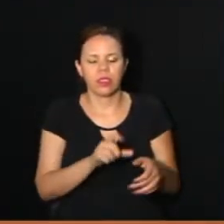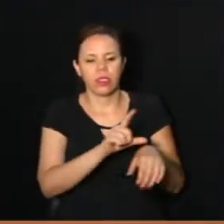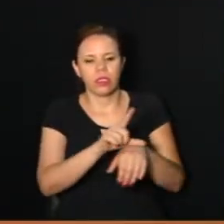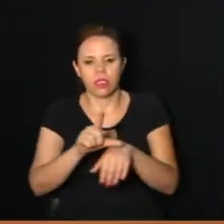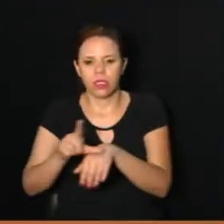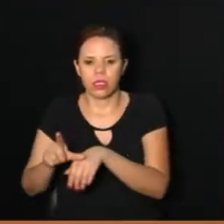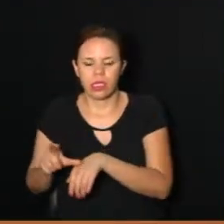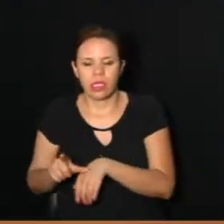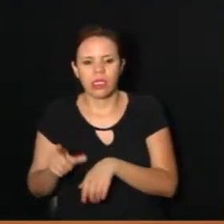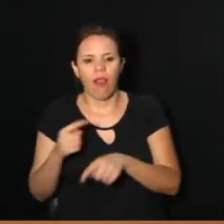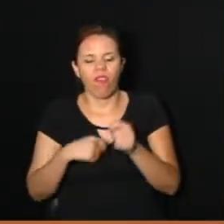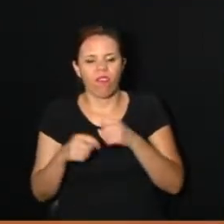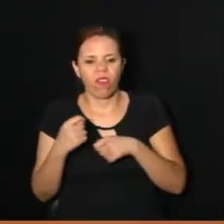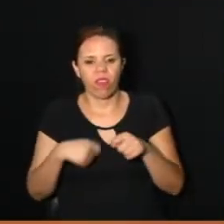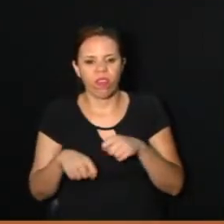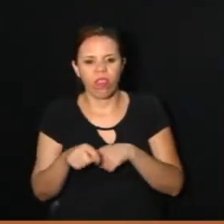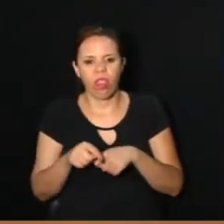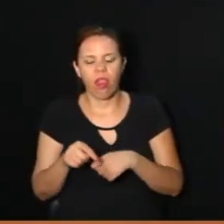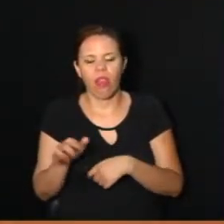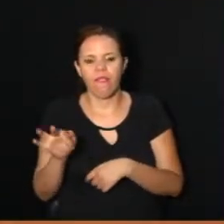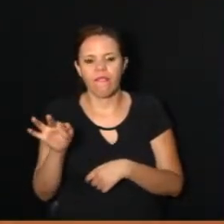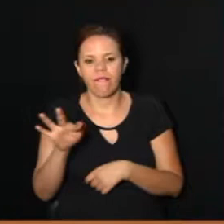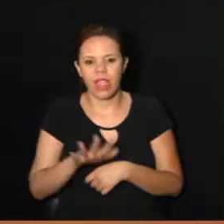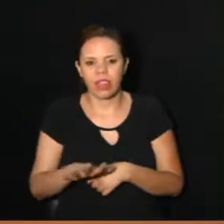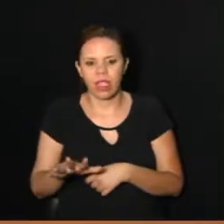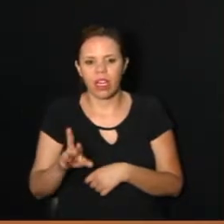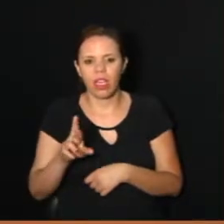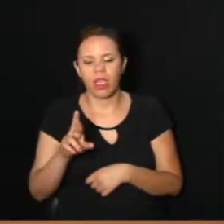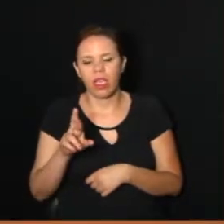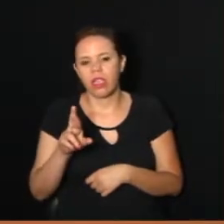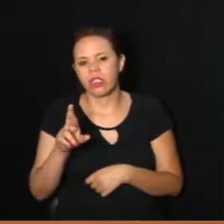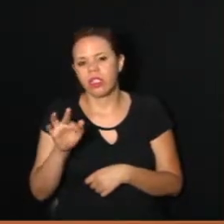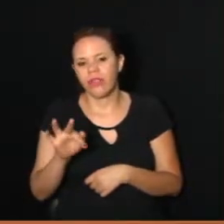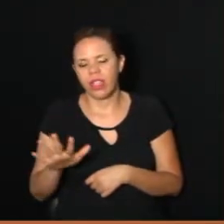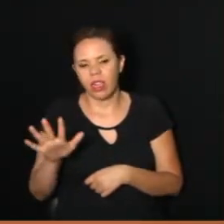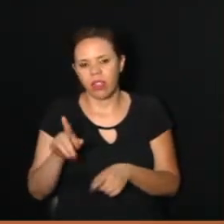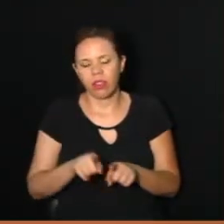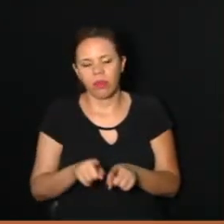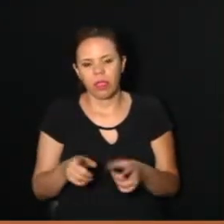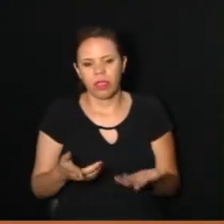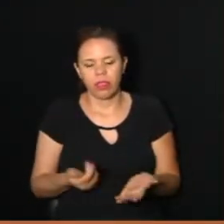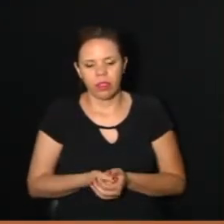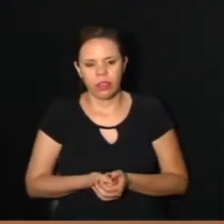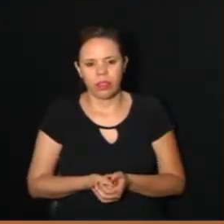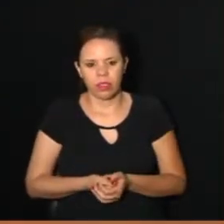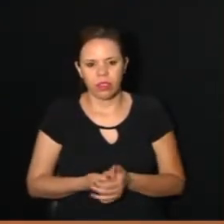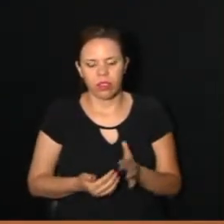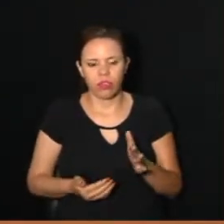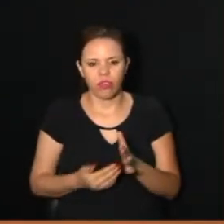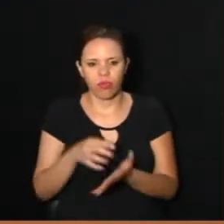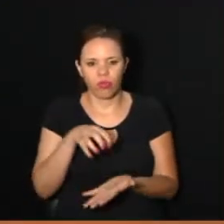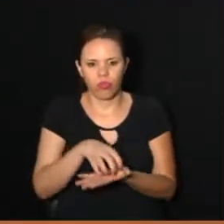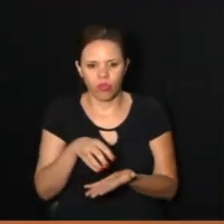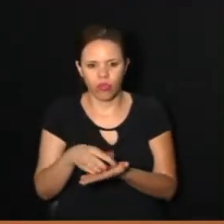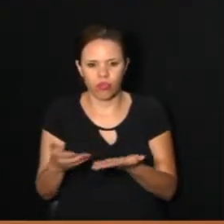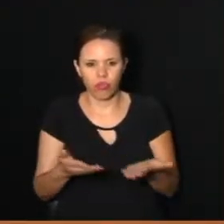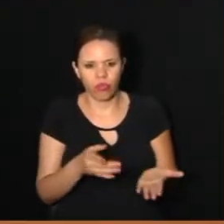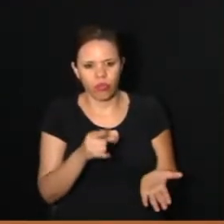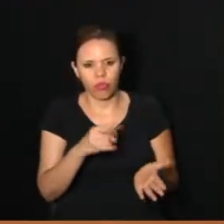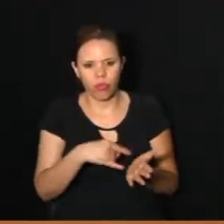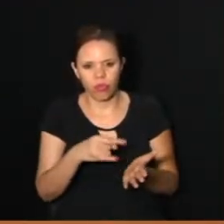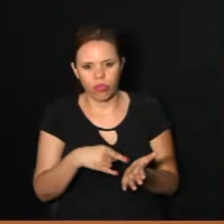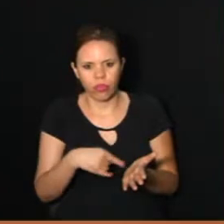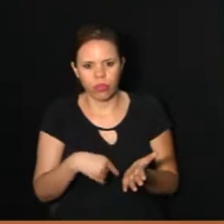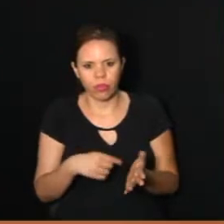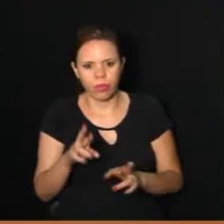verdade, viabilidade, Receita Federal e junta comercial é o último órgão que recebe a documentação